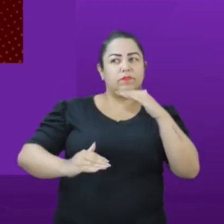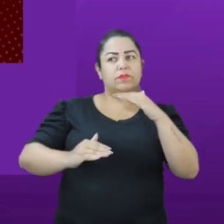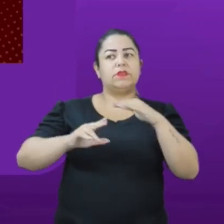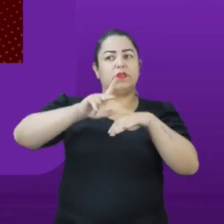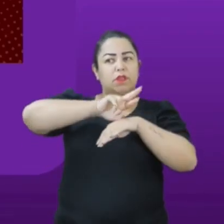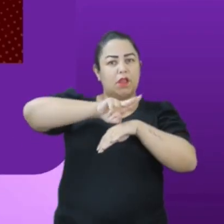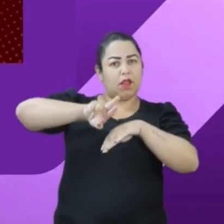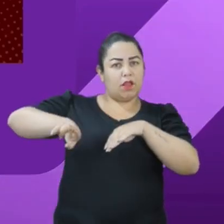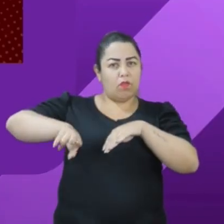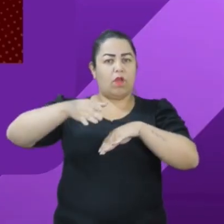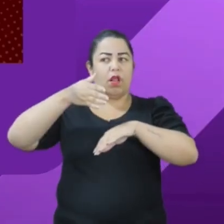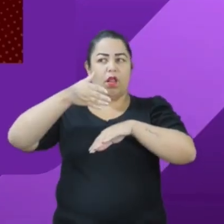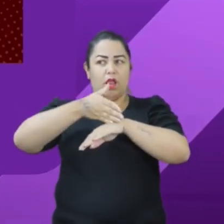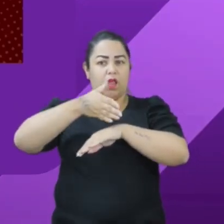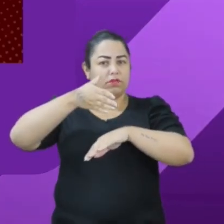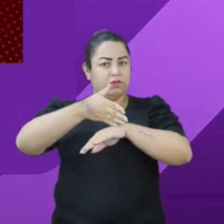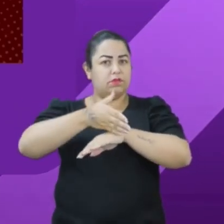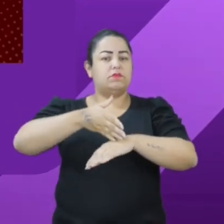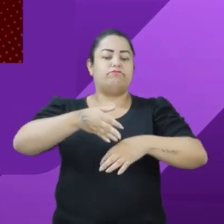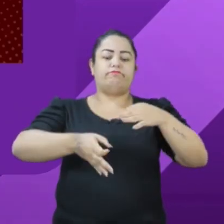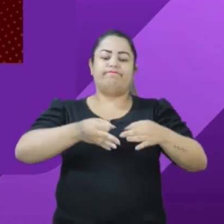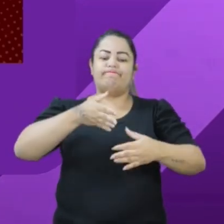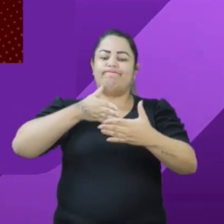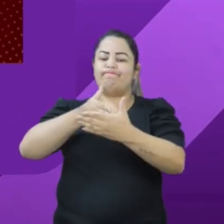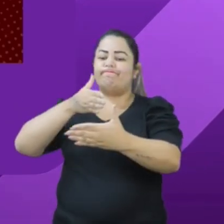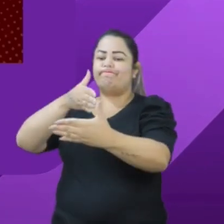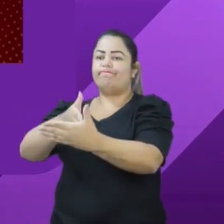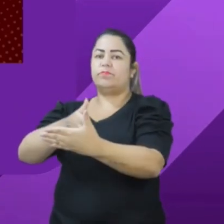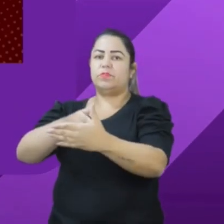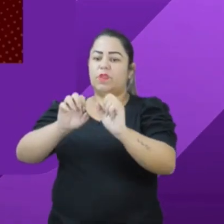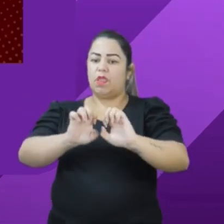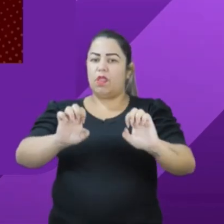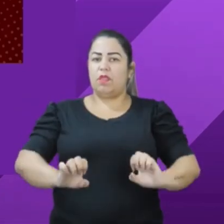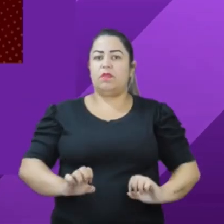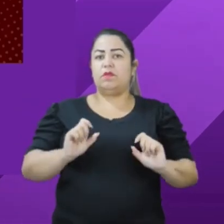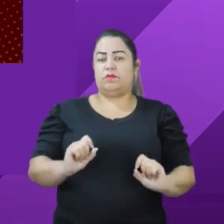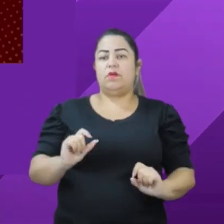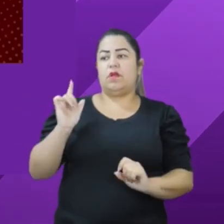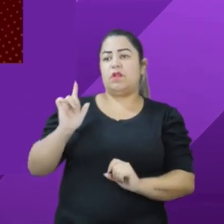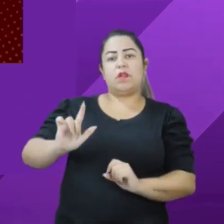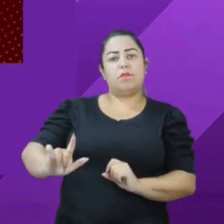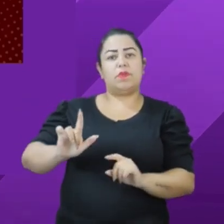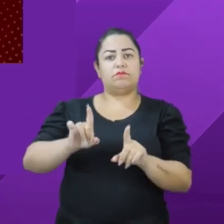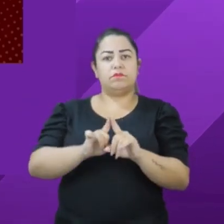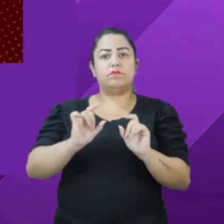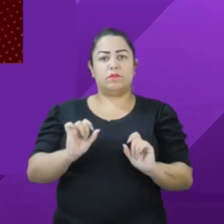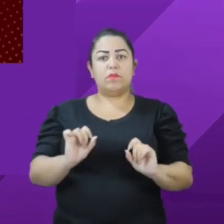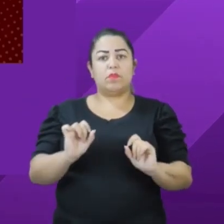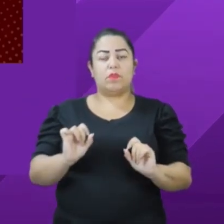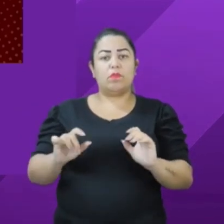gênero também como a principal barreira estrutural. E aí eu vou trazer essas barreiras